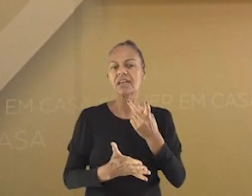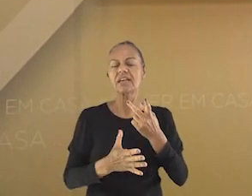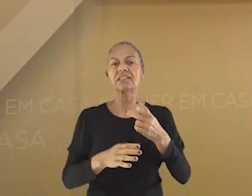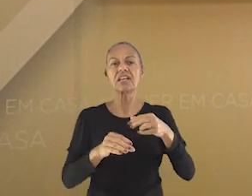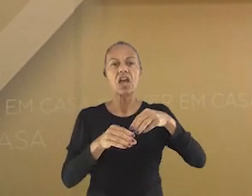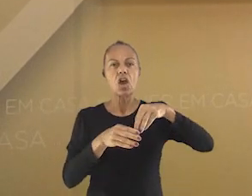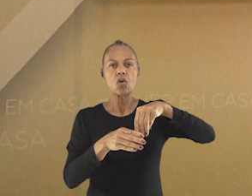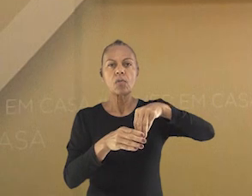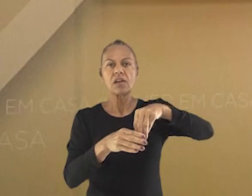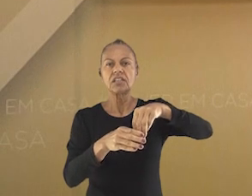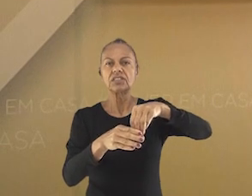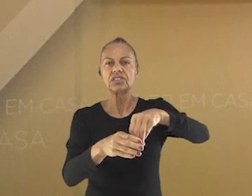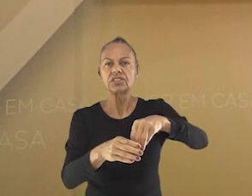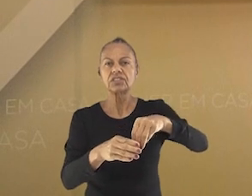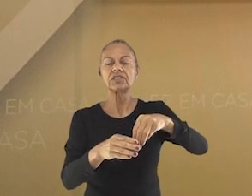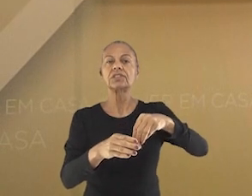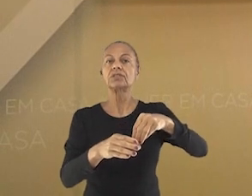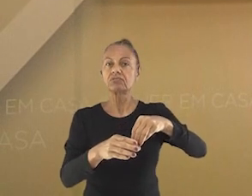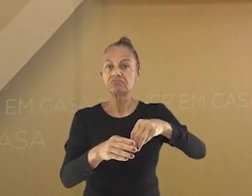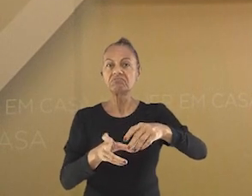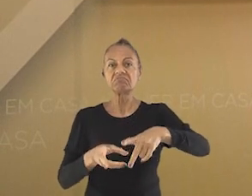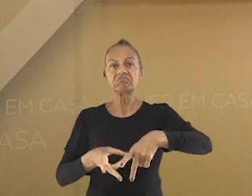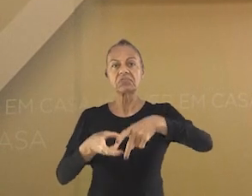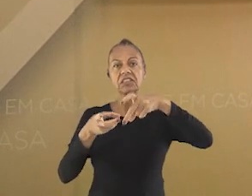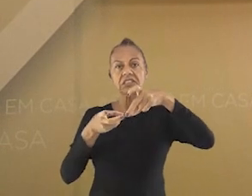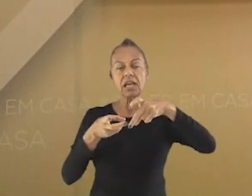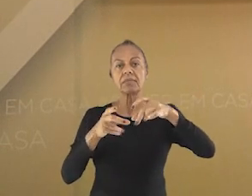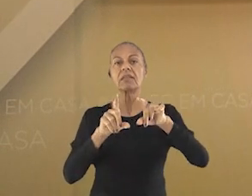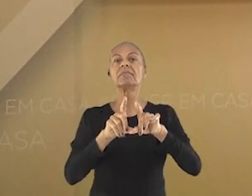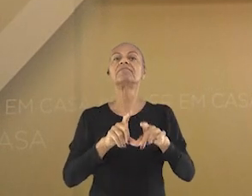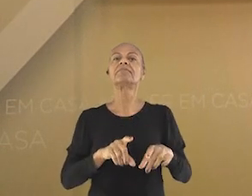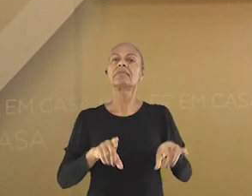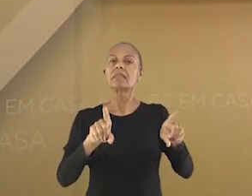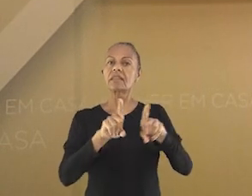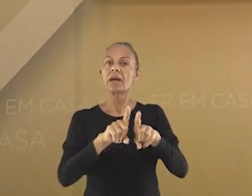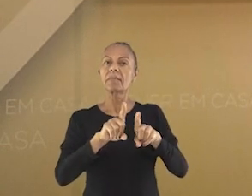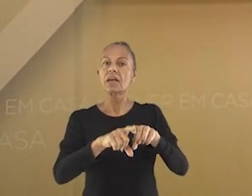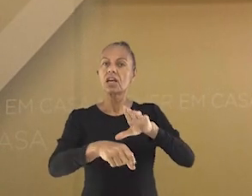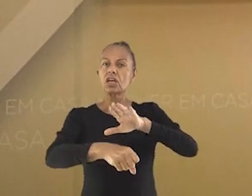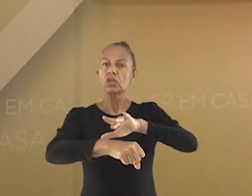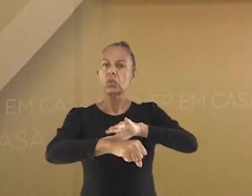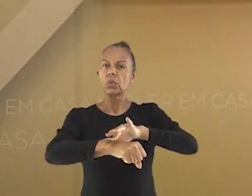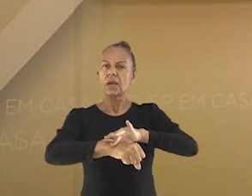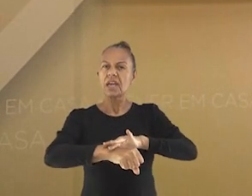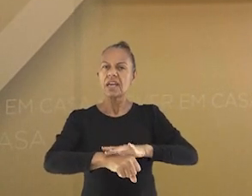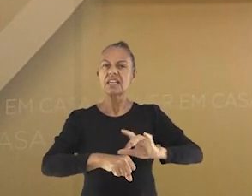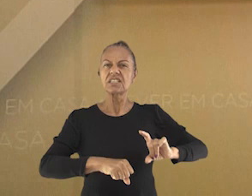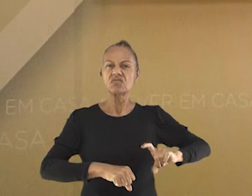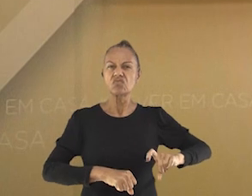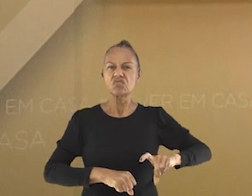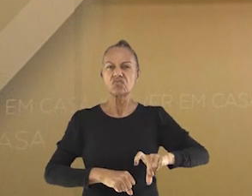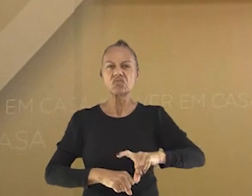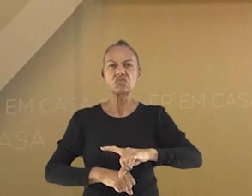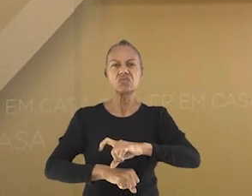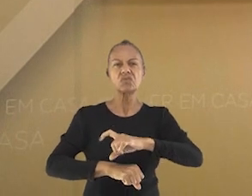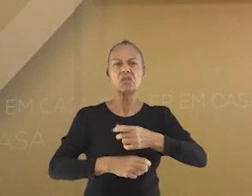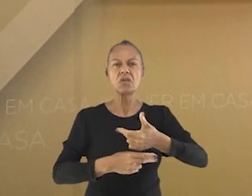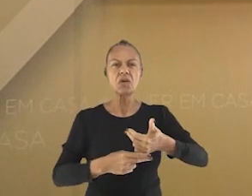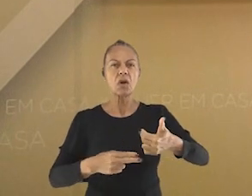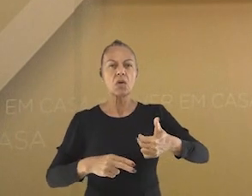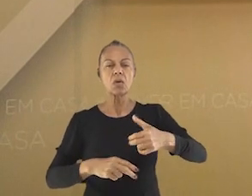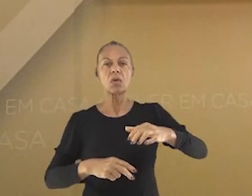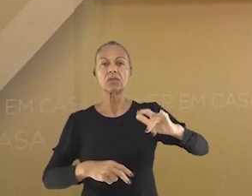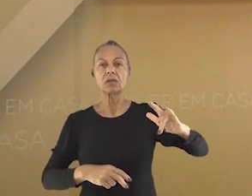nas linhas do plantio. Ele também pode identificar doenças e deficiências